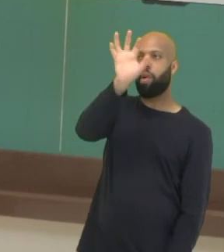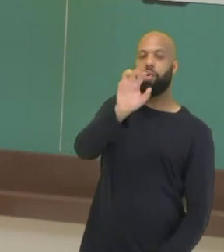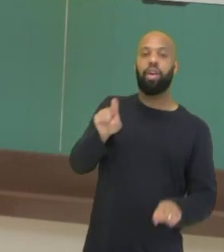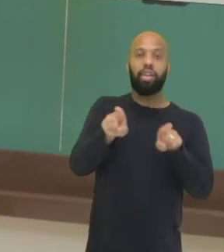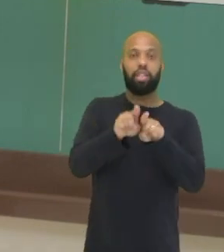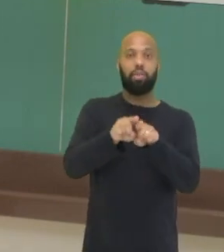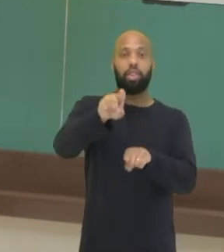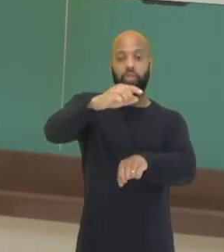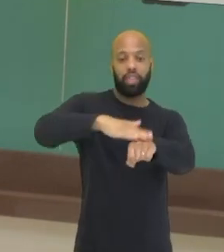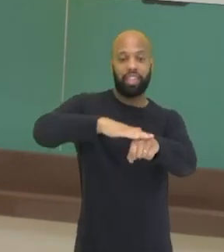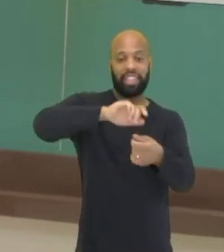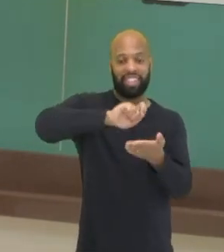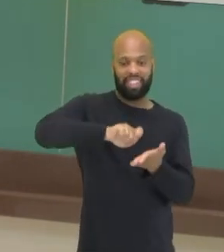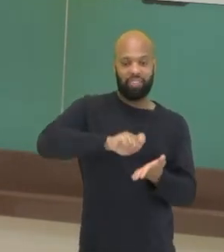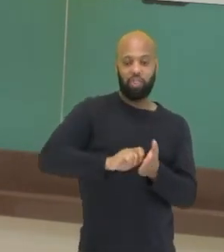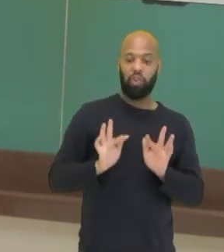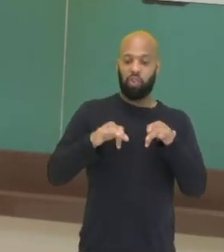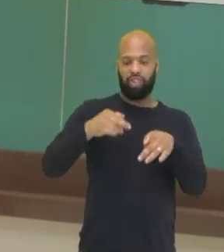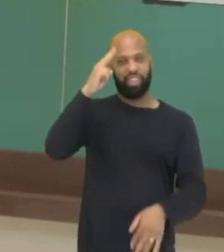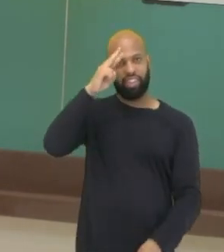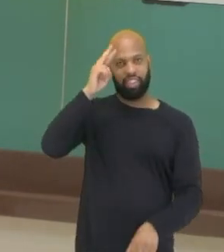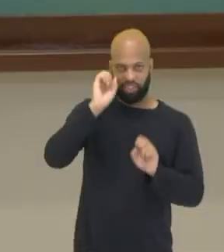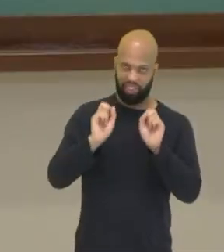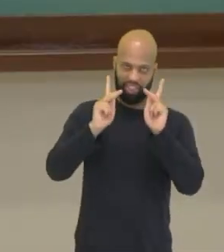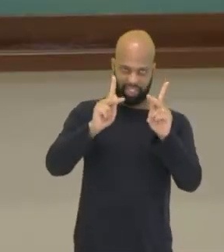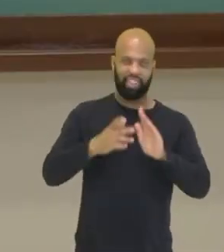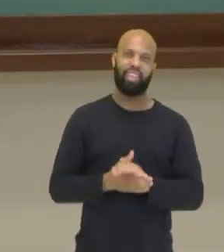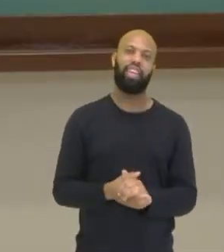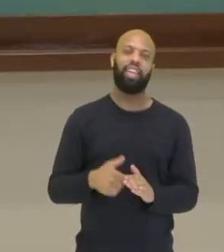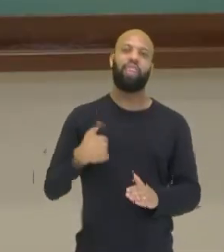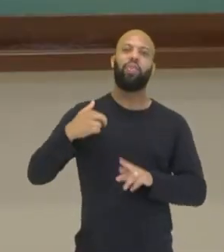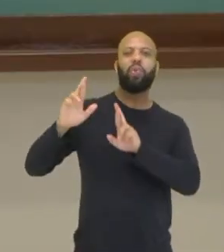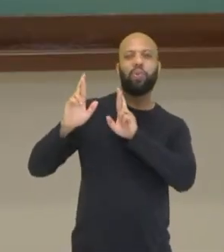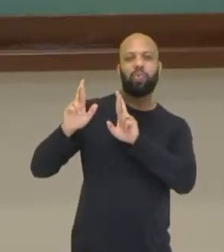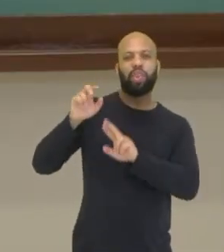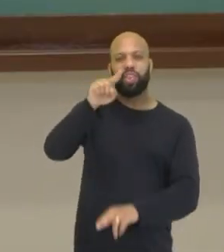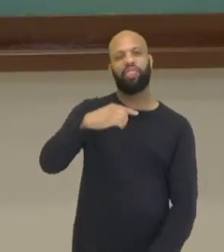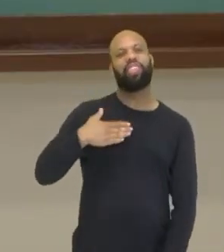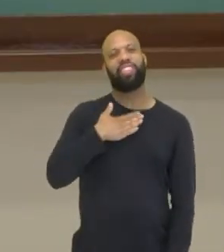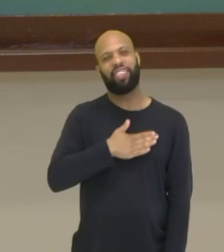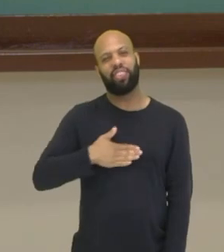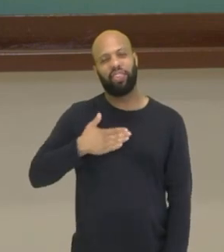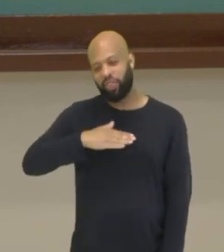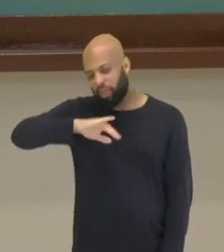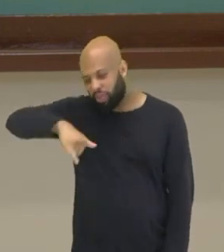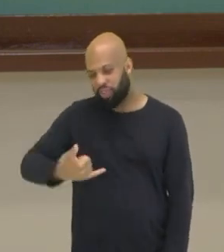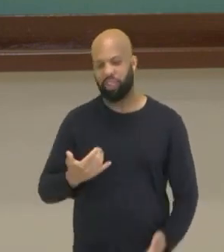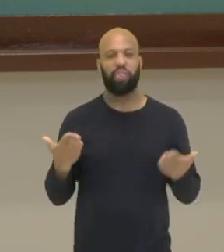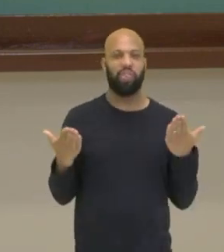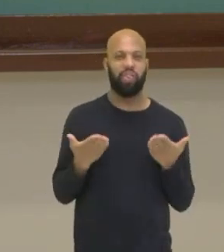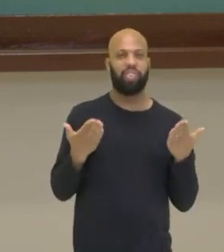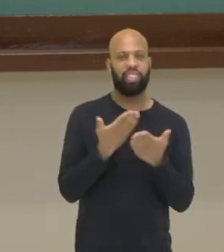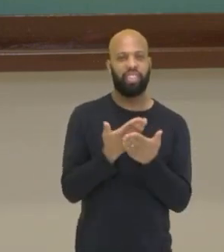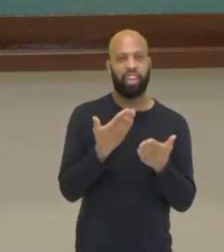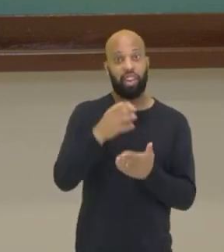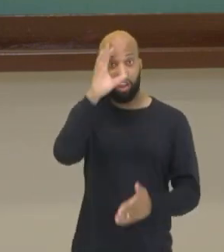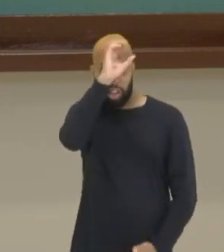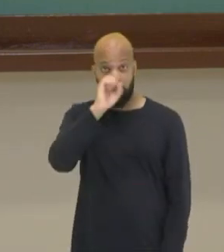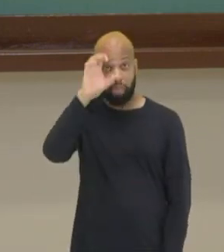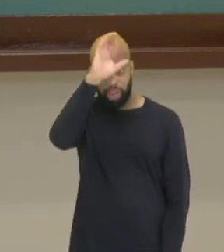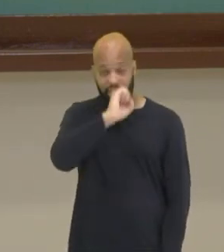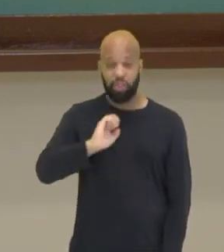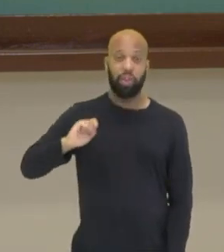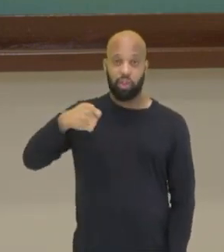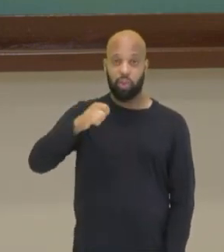final de uma história, beleza? Então, espero que vocês tenham gostado bastante, aprendido um pouquinho mais sobre